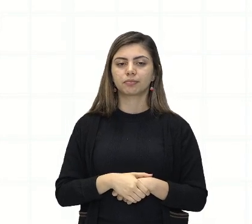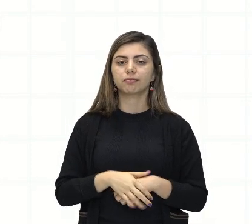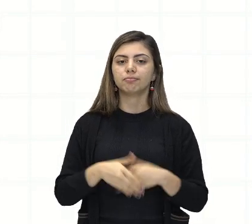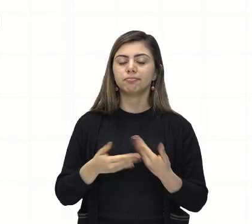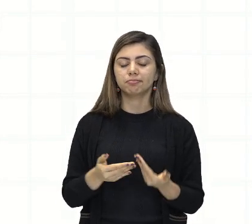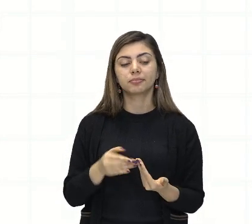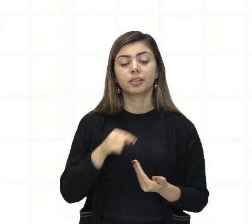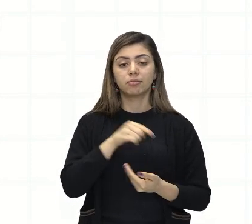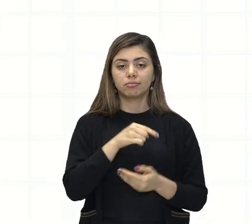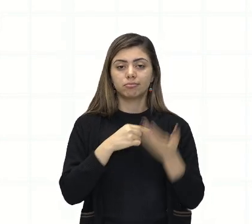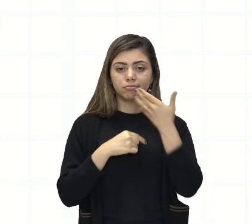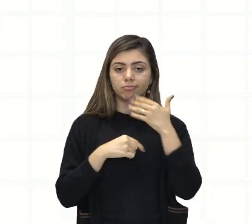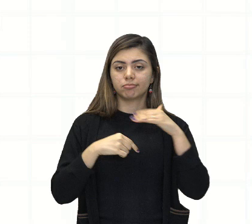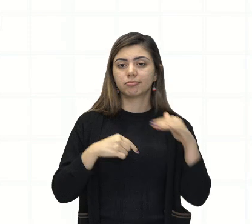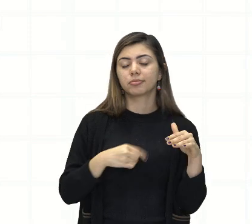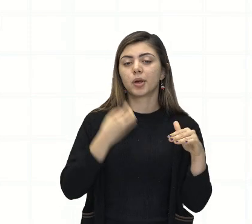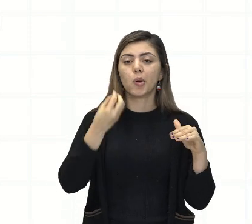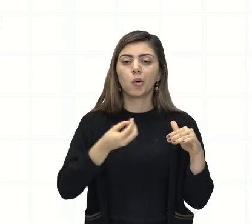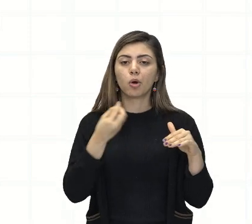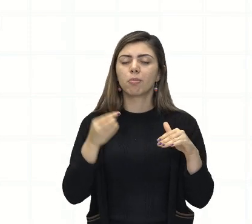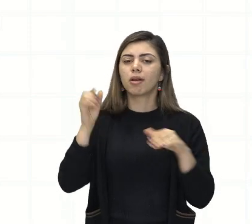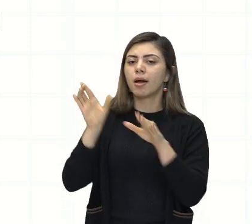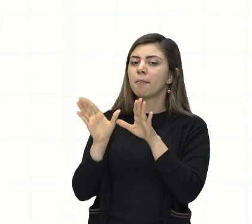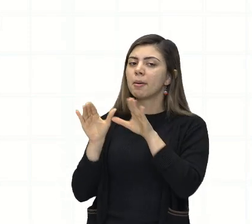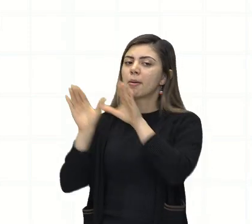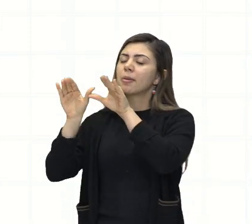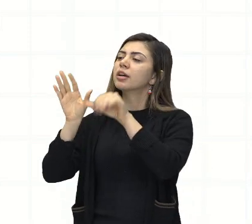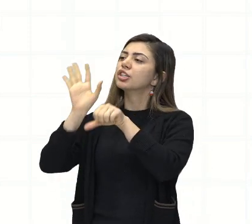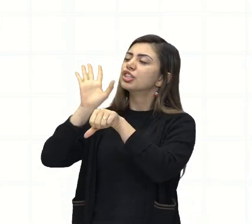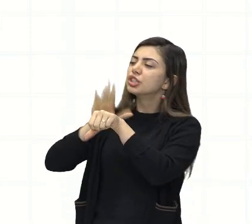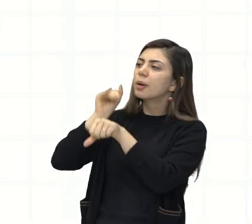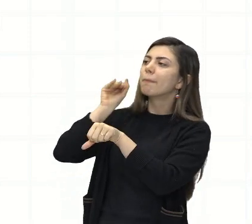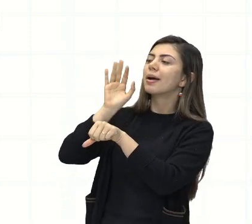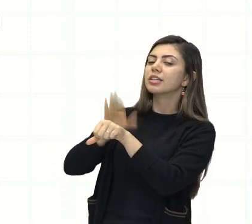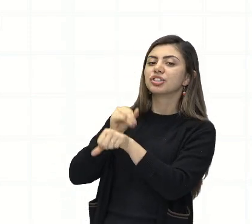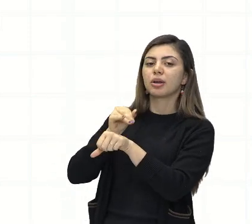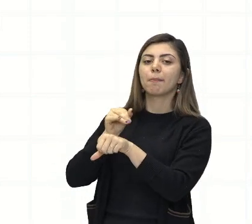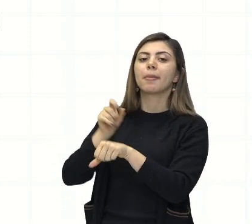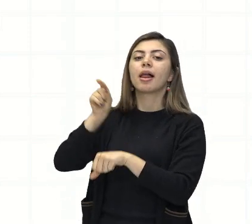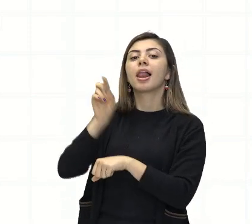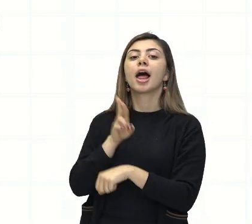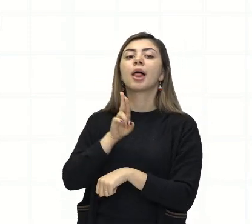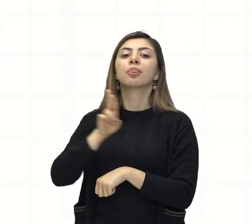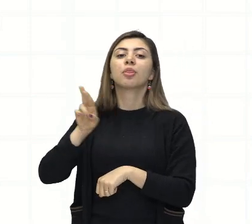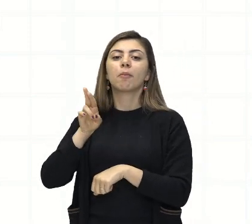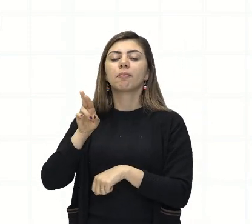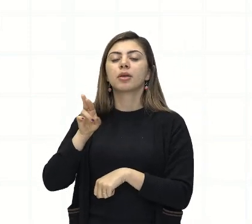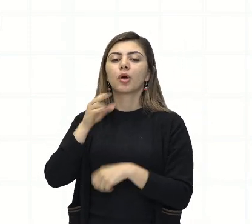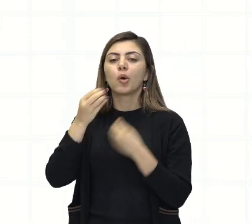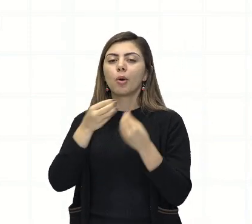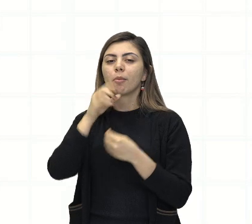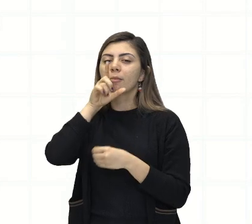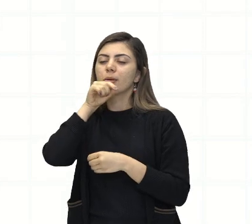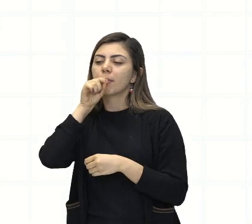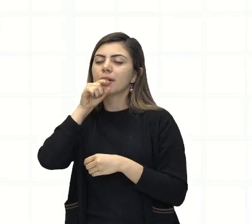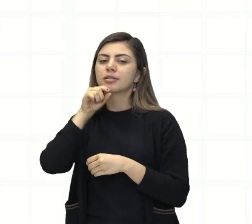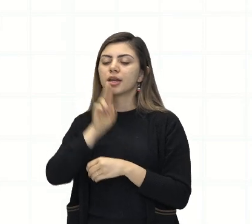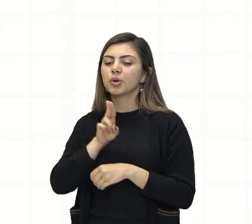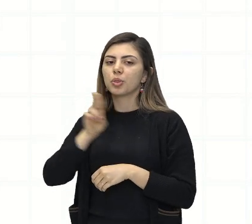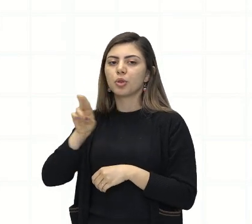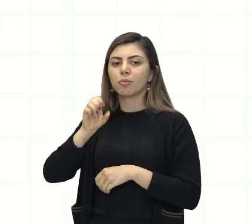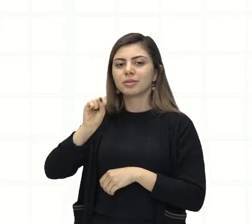por diante, Nininha passou a chamar o sabiá, esse sabiá que ia na janela dela cantar de vez em quando, de